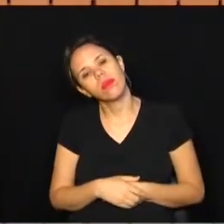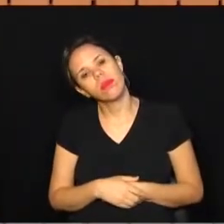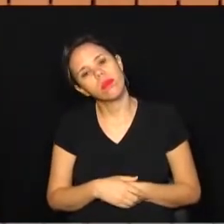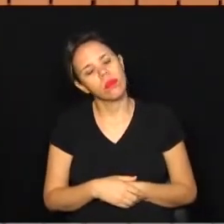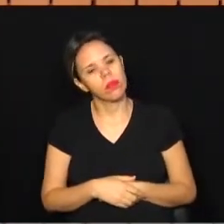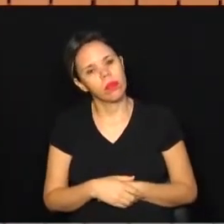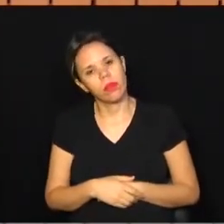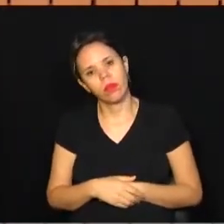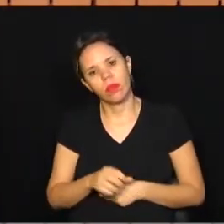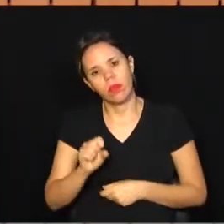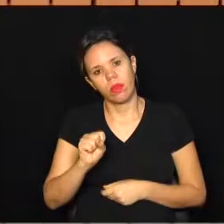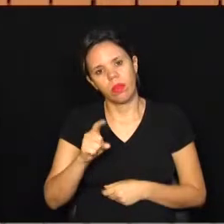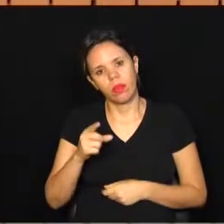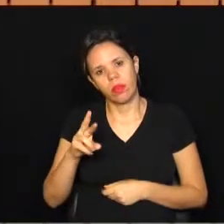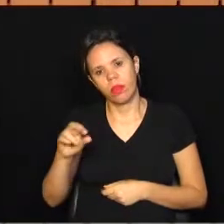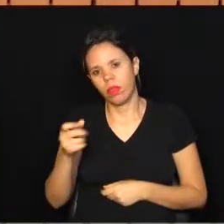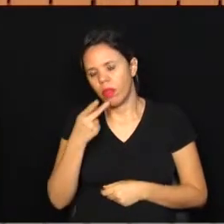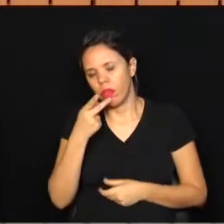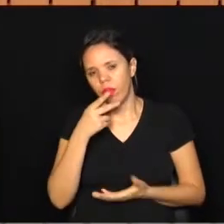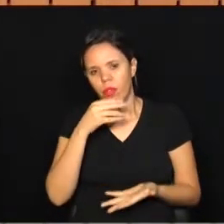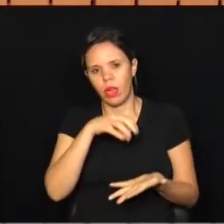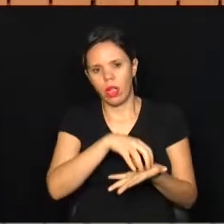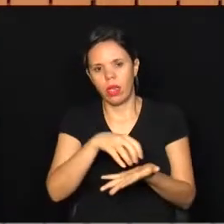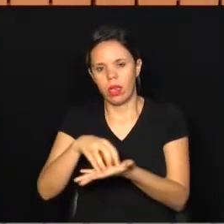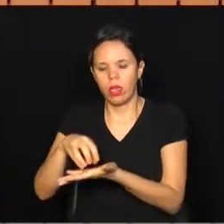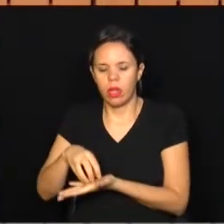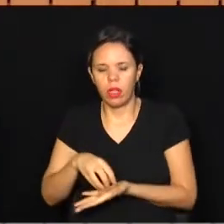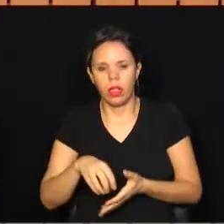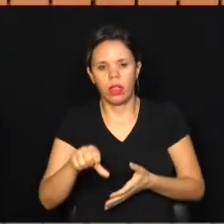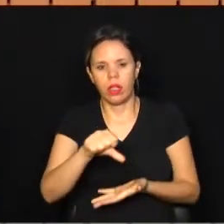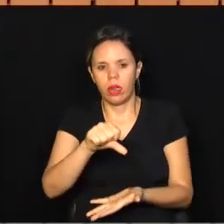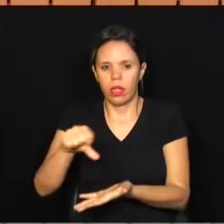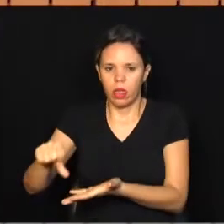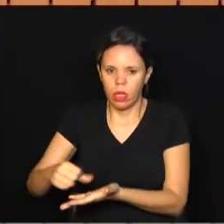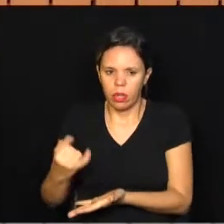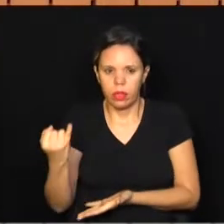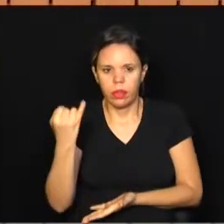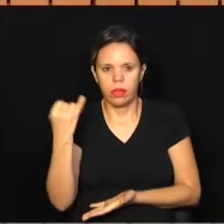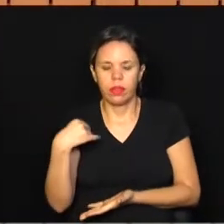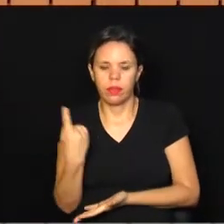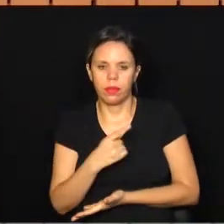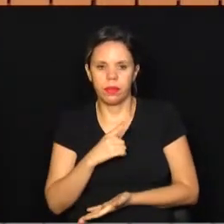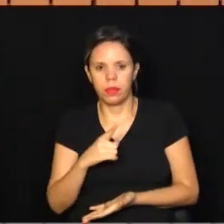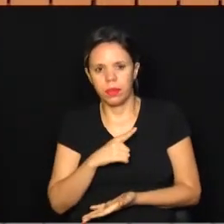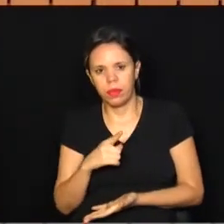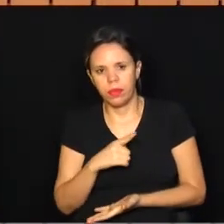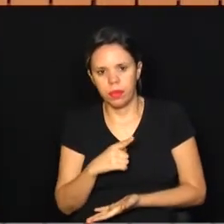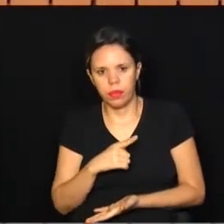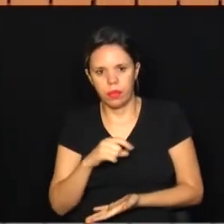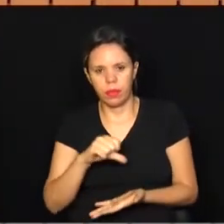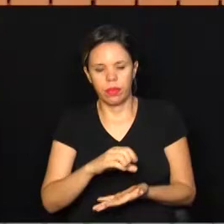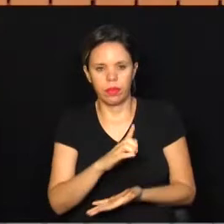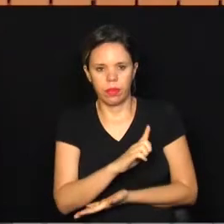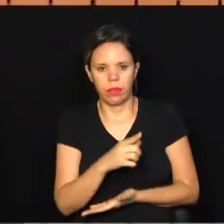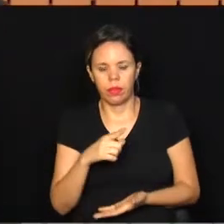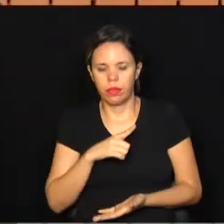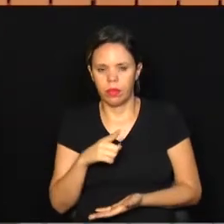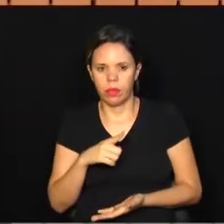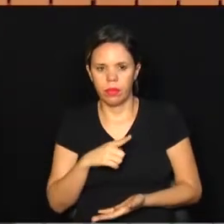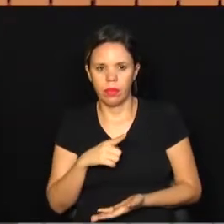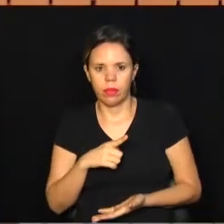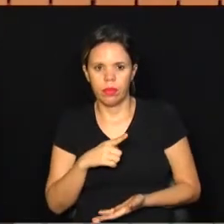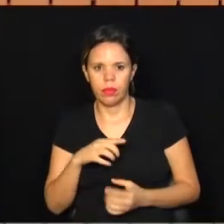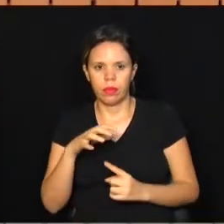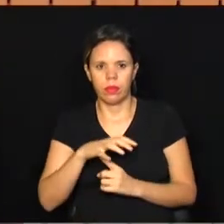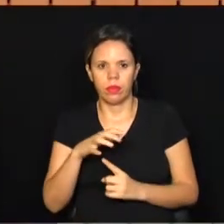as centralidades, é muito importante. Eu queria dizer que nós temos ali na região do Campo Grande a